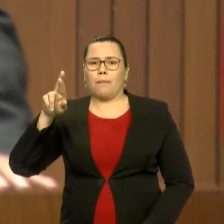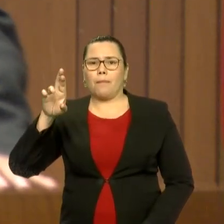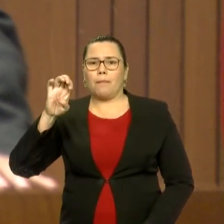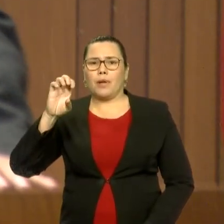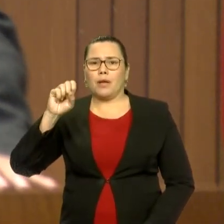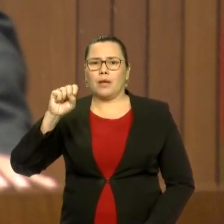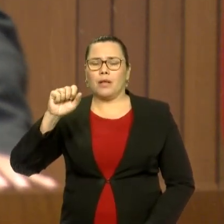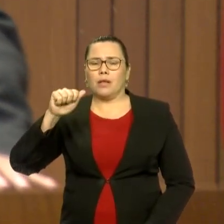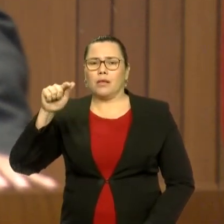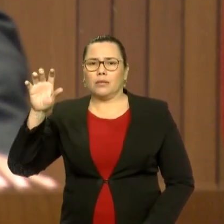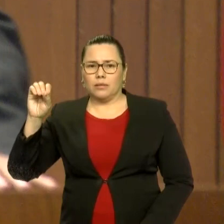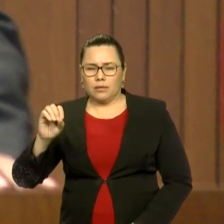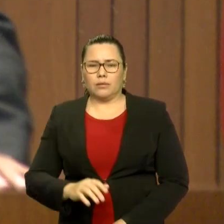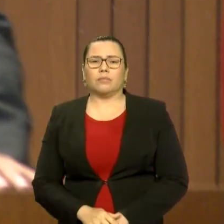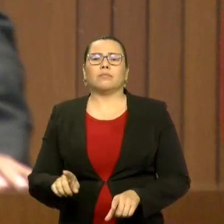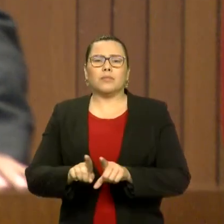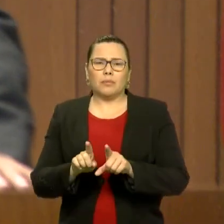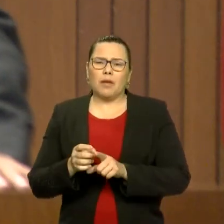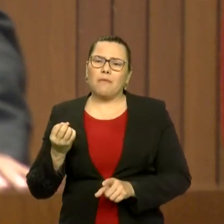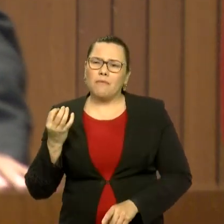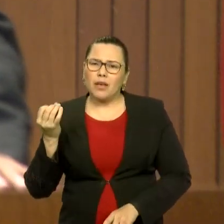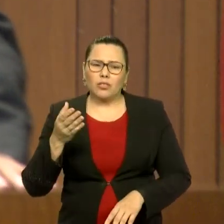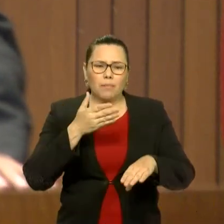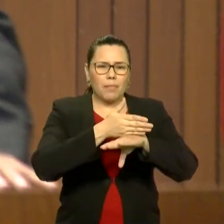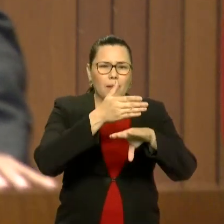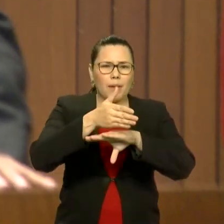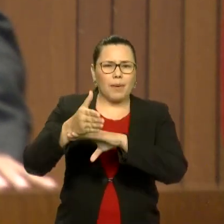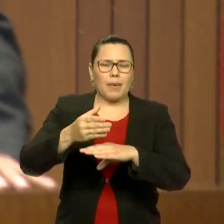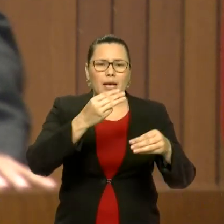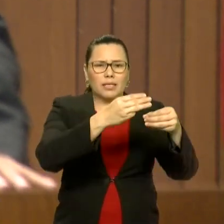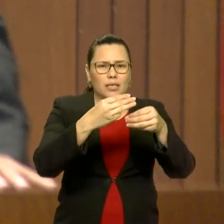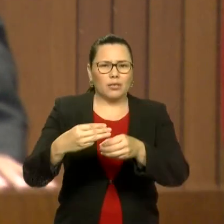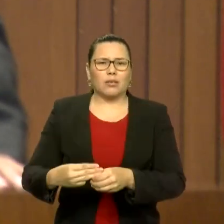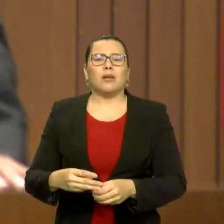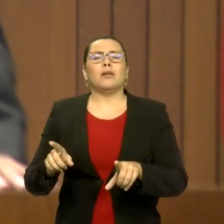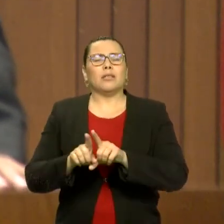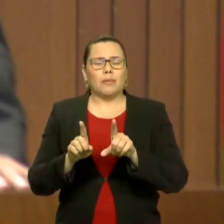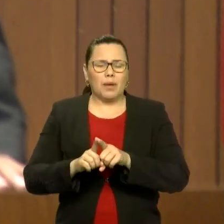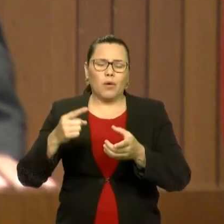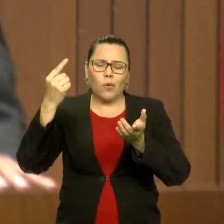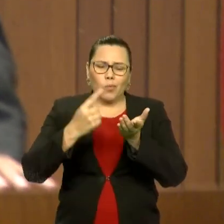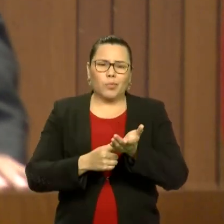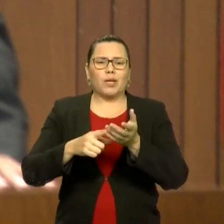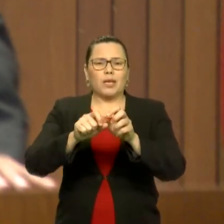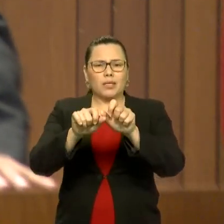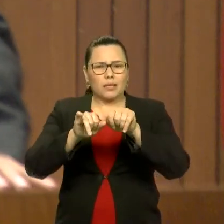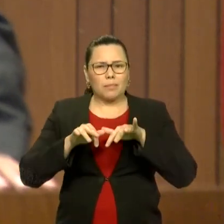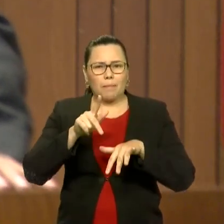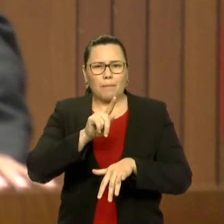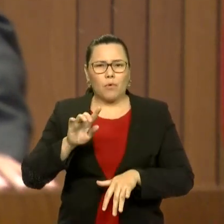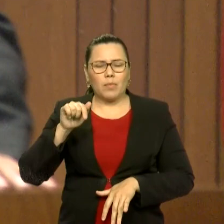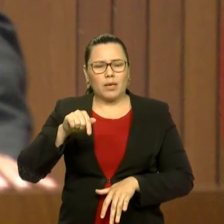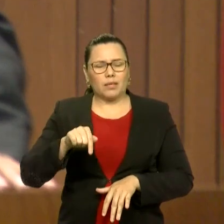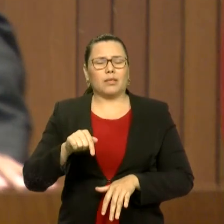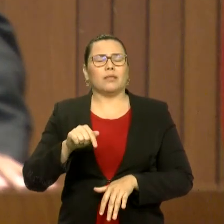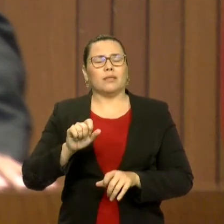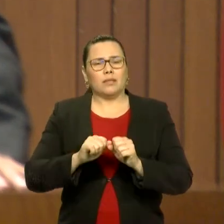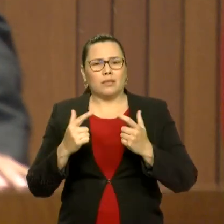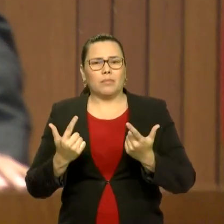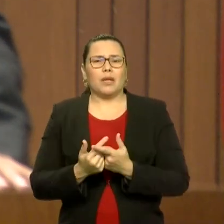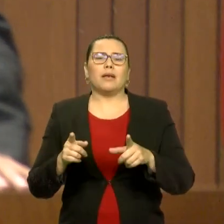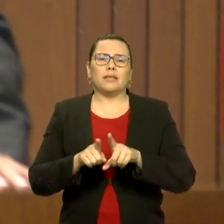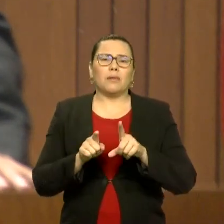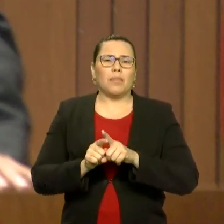até correndo nos interiores, conversando com os professores, reunião aqui na Assembleia, marcha aqui da porta da Assembleia até a OAB, com os